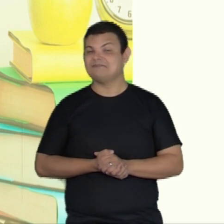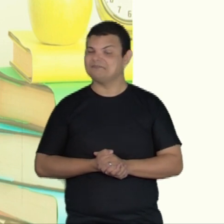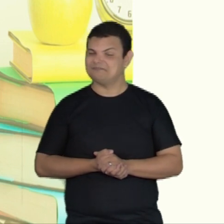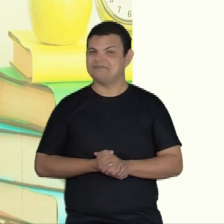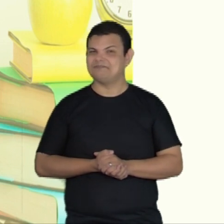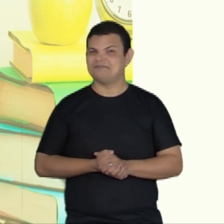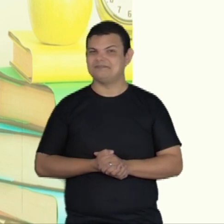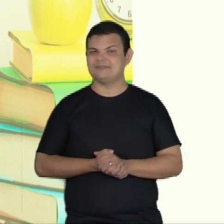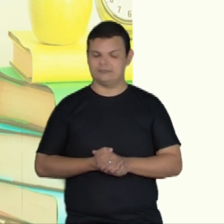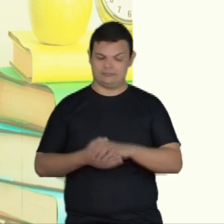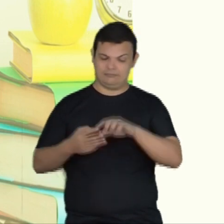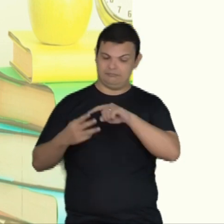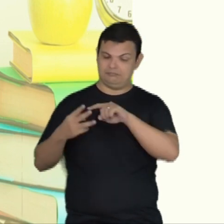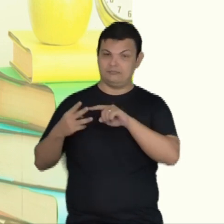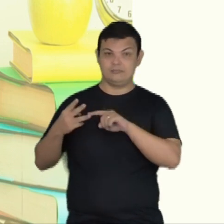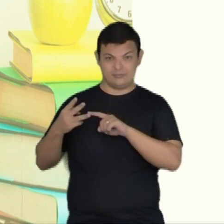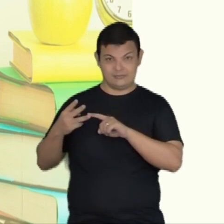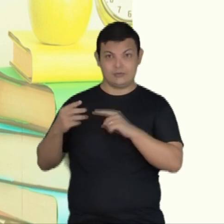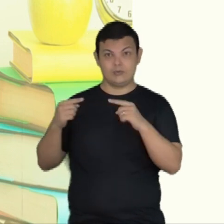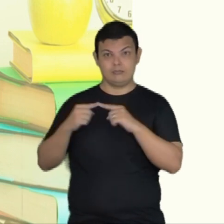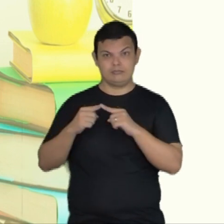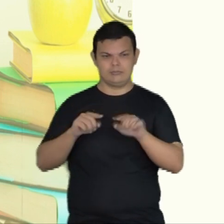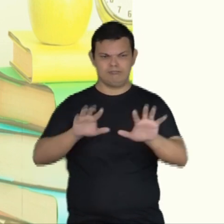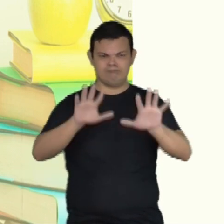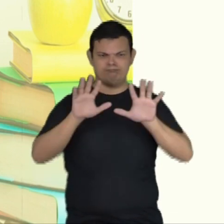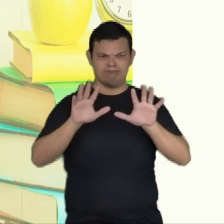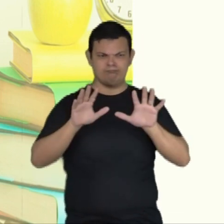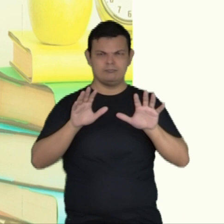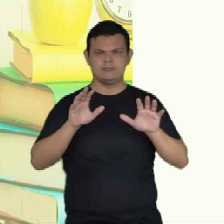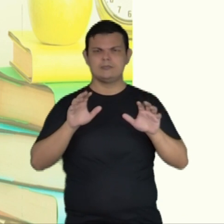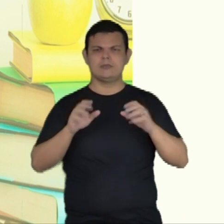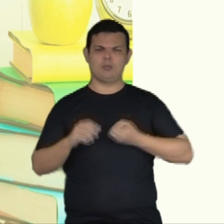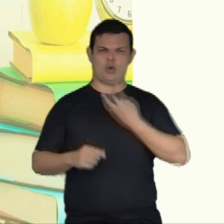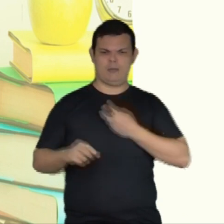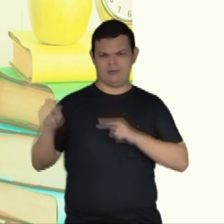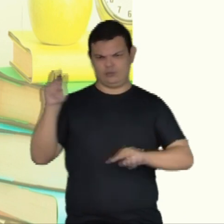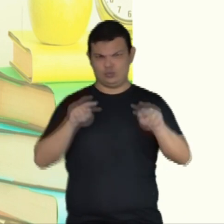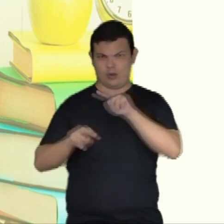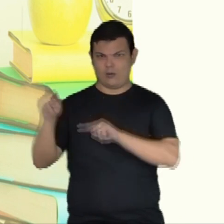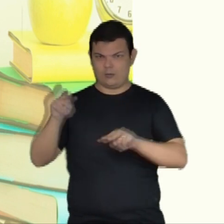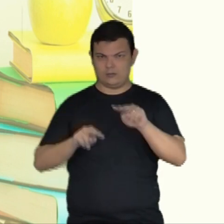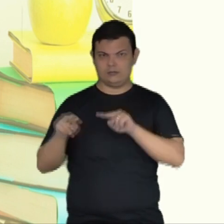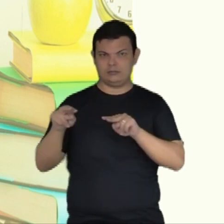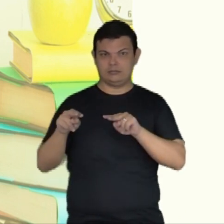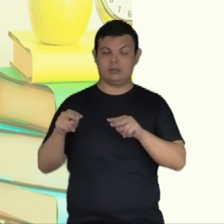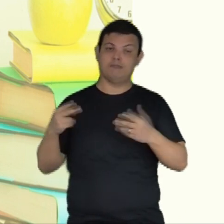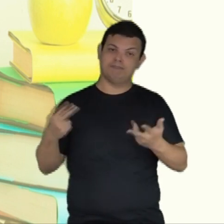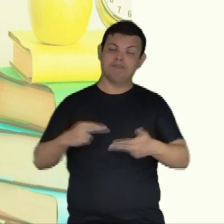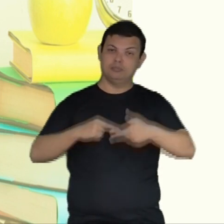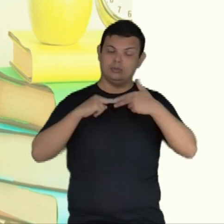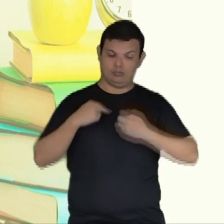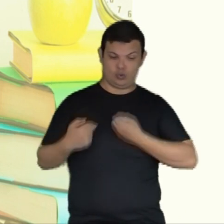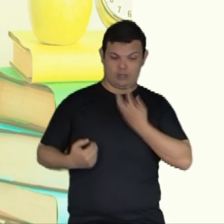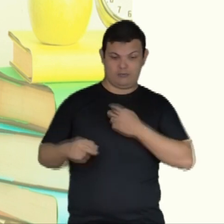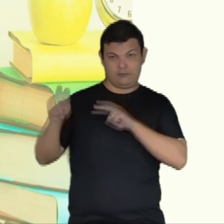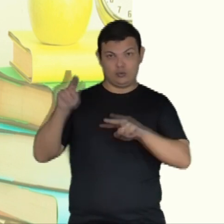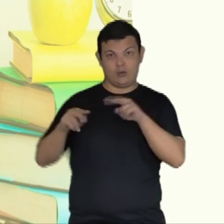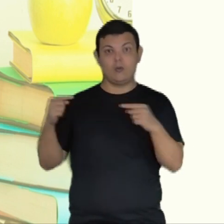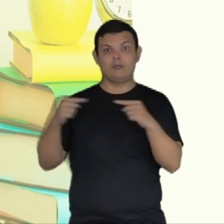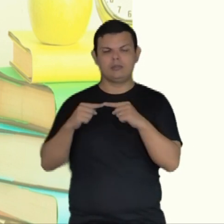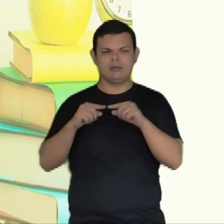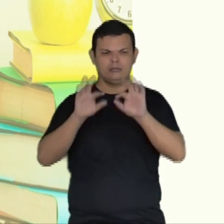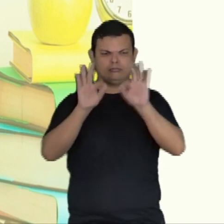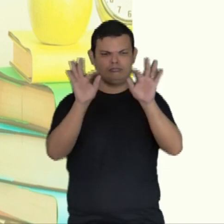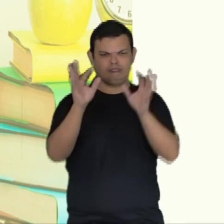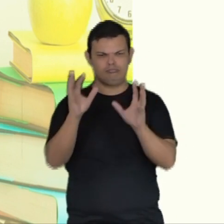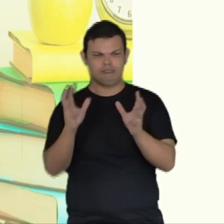Muito bem. Os três são poemas visuais, né? Vocês viram isso durante a aula. E por isso, por ser um poema visual, eles formam contornos